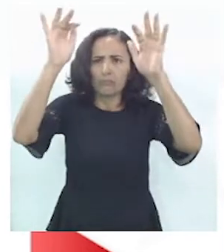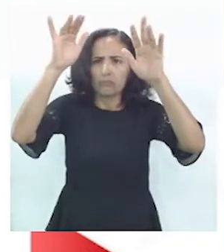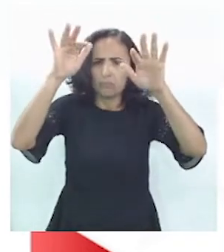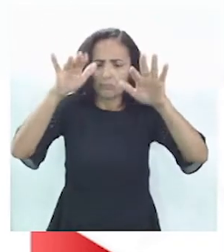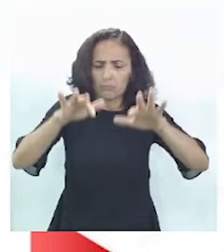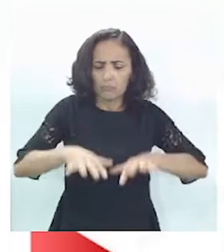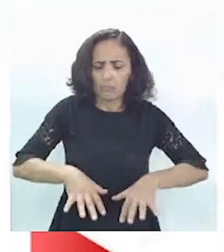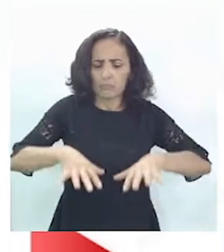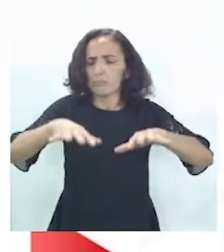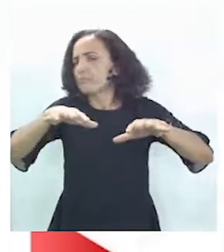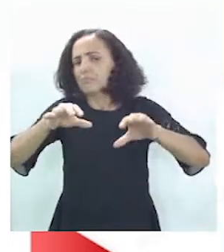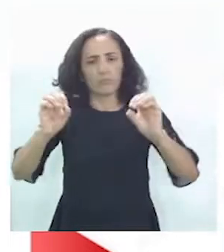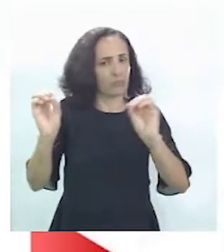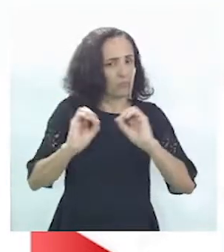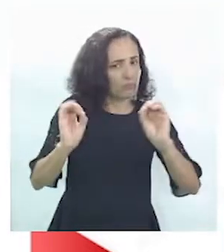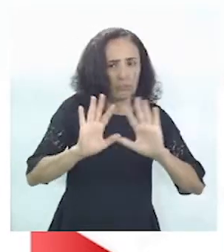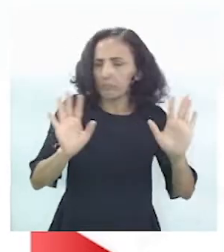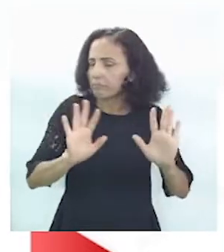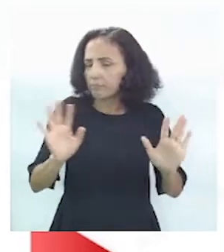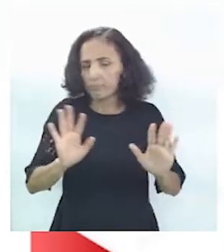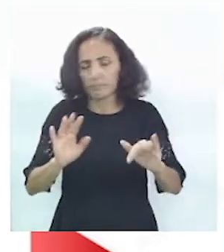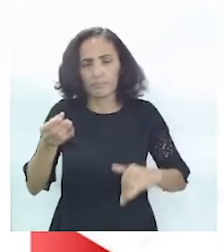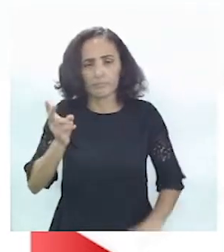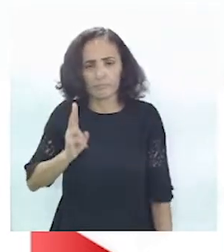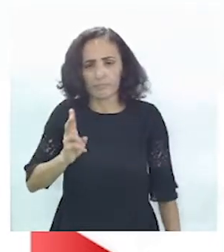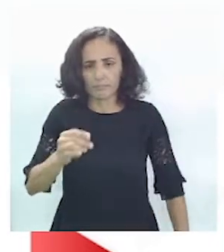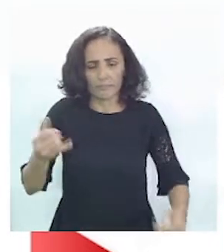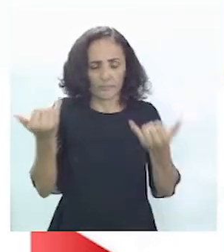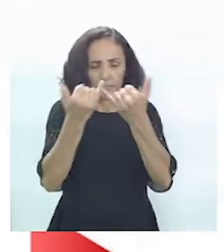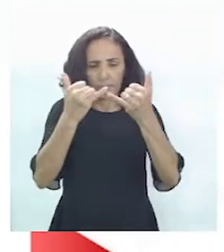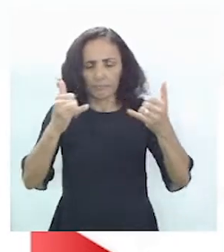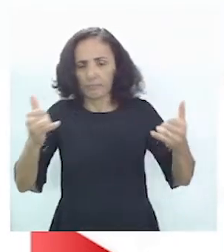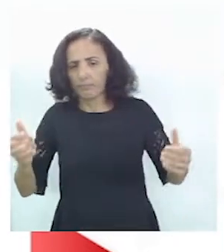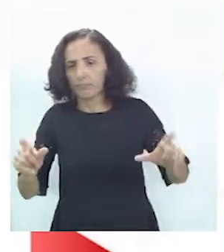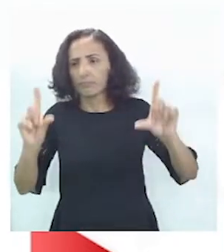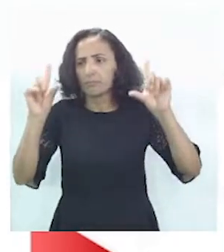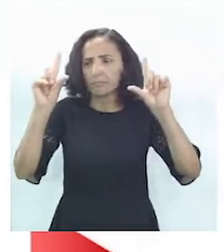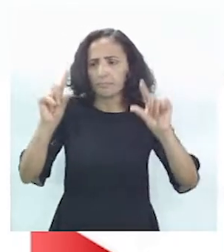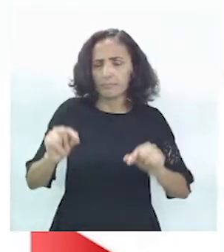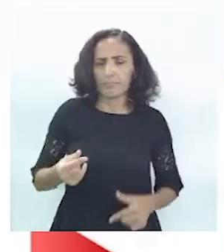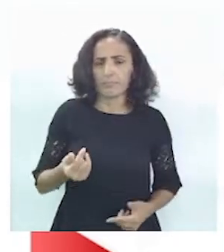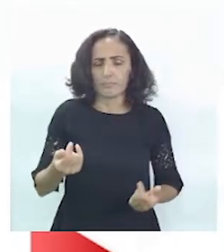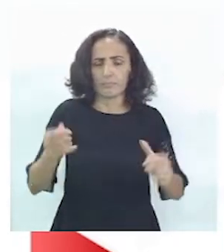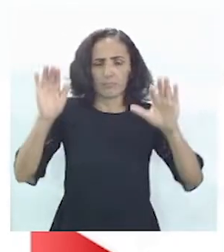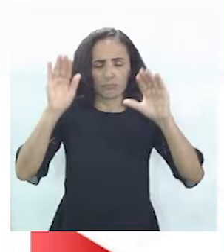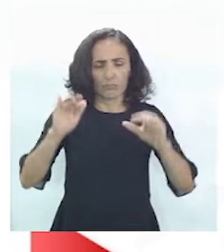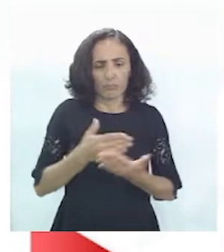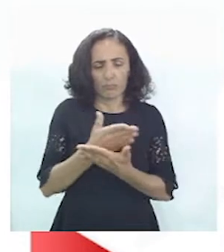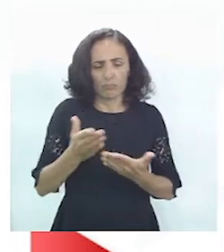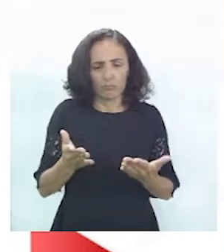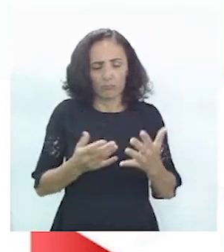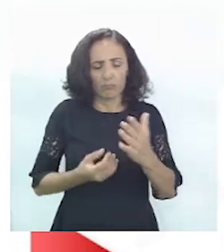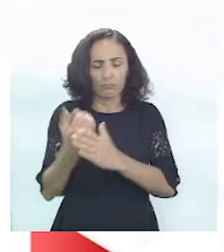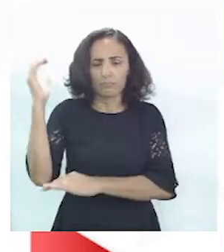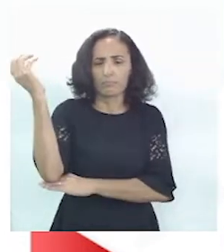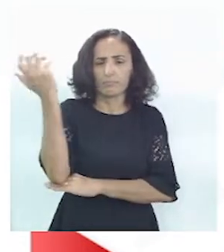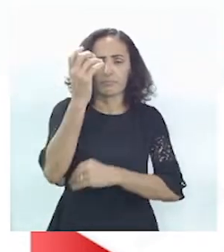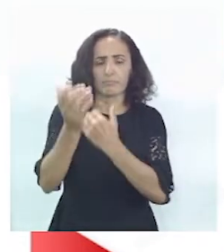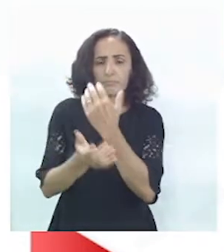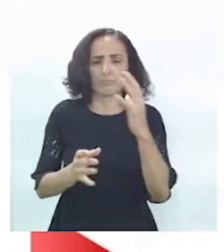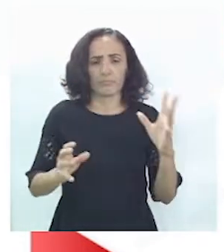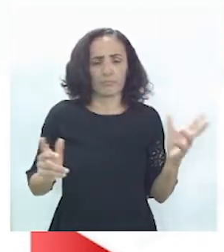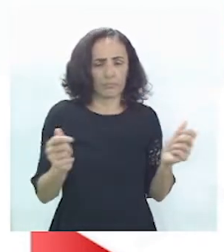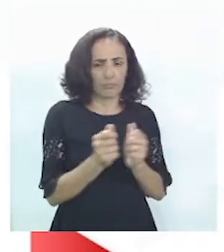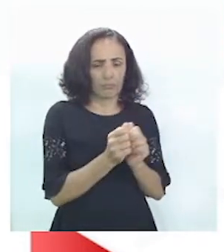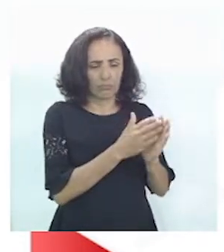Temos também uma grande produção de energia com baixo custo, isso sem agredir a natureza e não